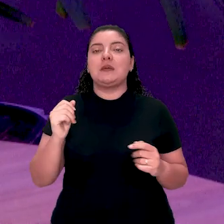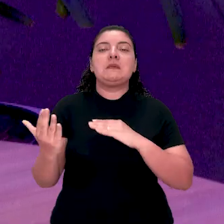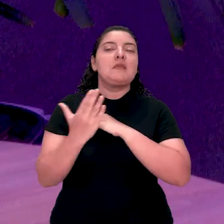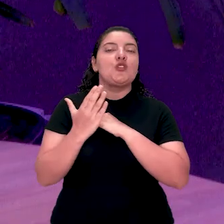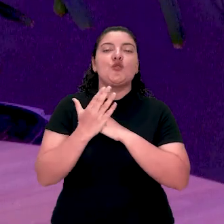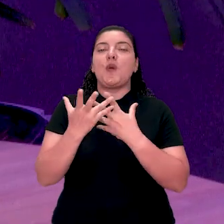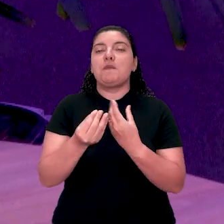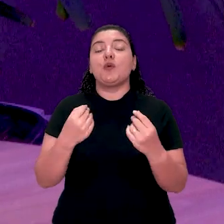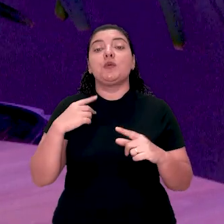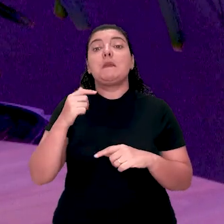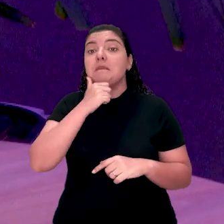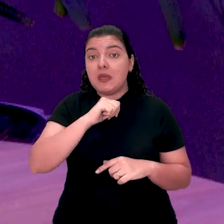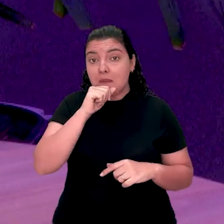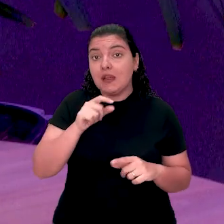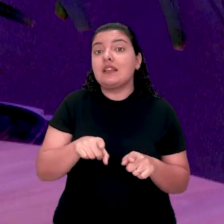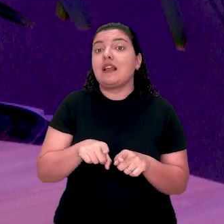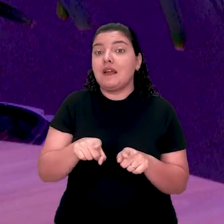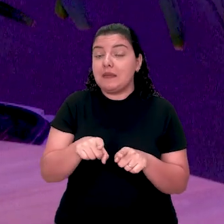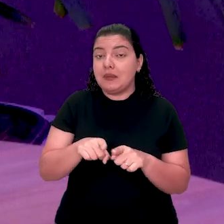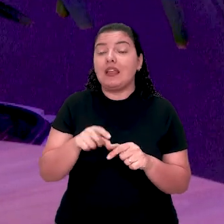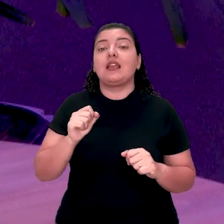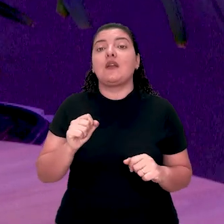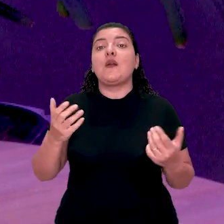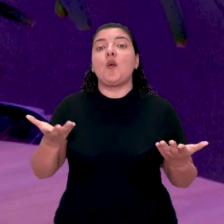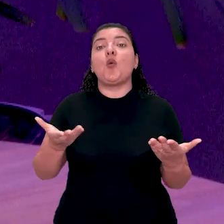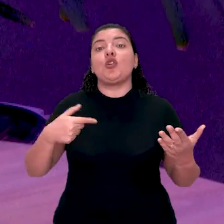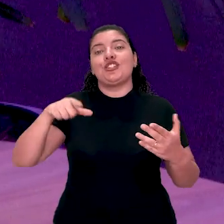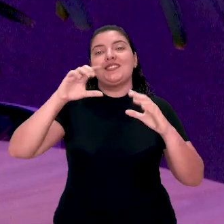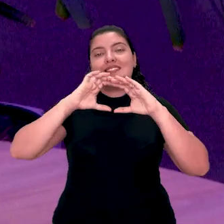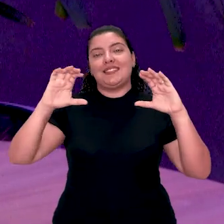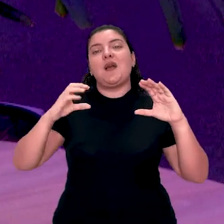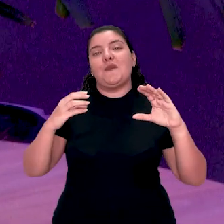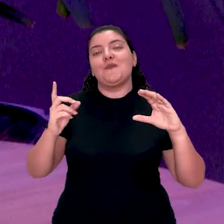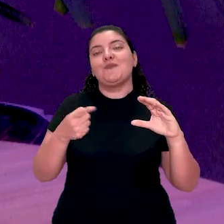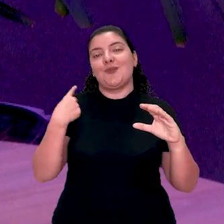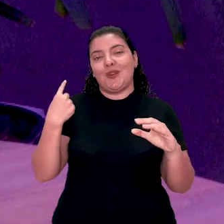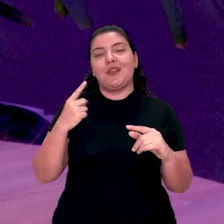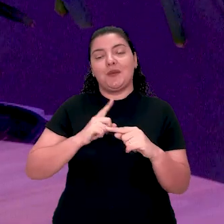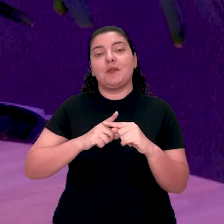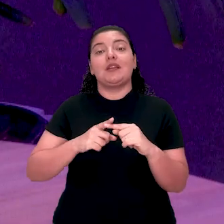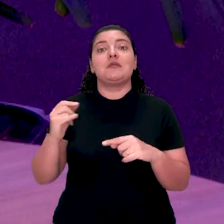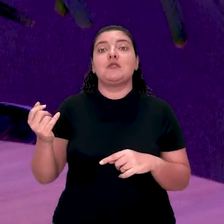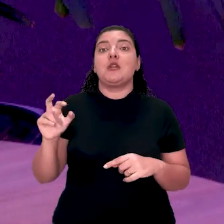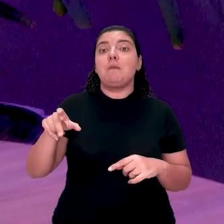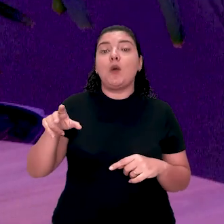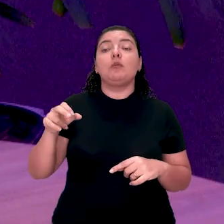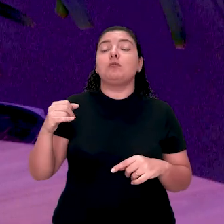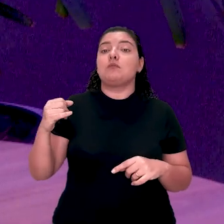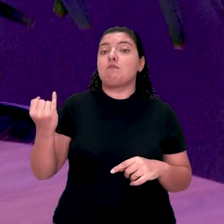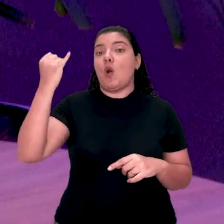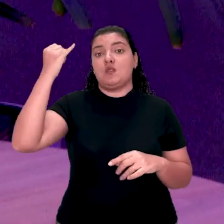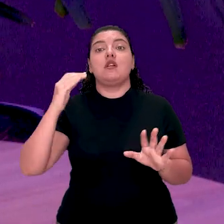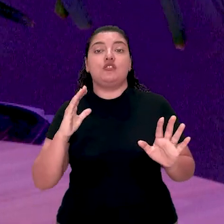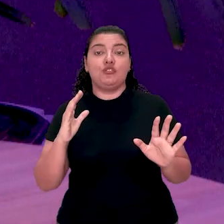ajudou muito nessa escolha. A minha mãe, que foi muito incentivadora, que hoje está no céu, né, mas a minha mãe também foi uma pessoa muito importante na minha tomada de decisão.